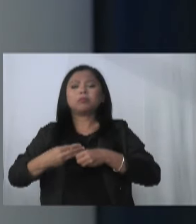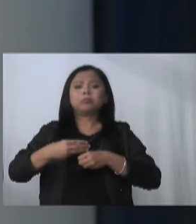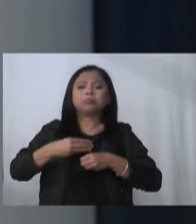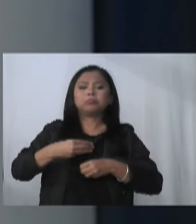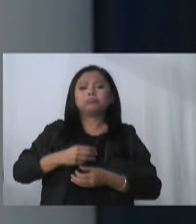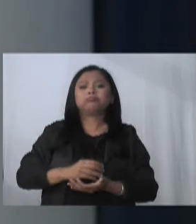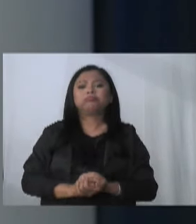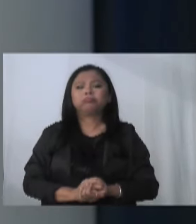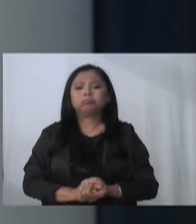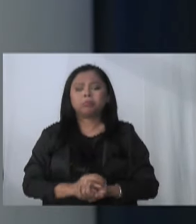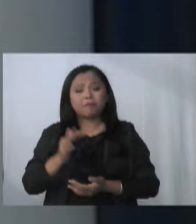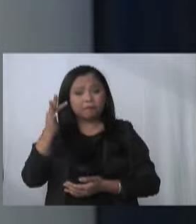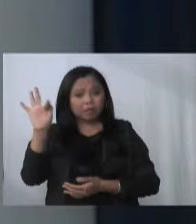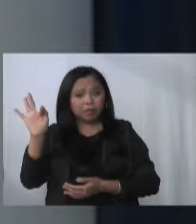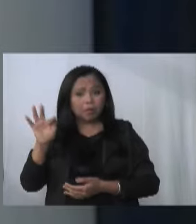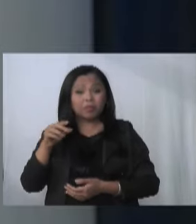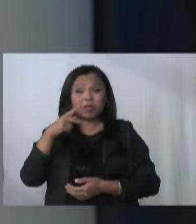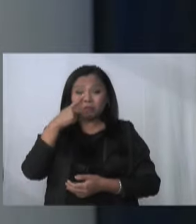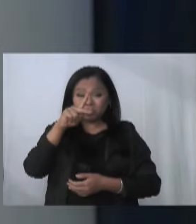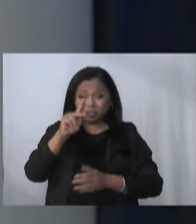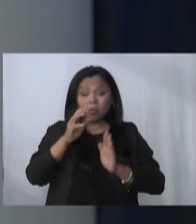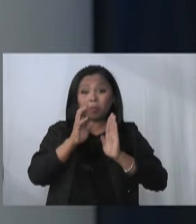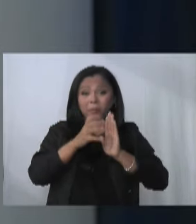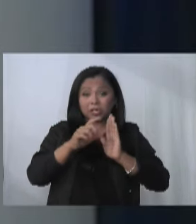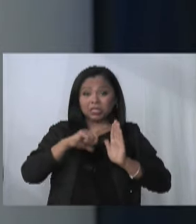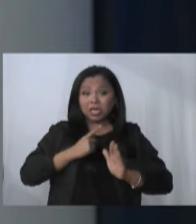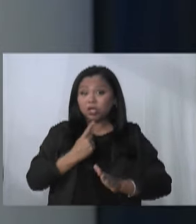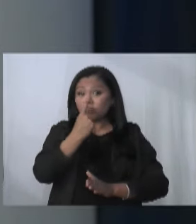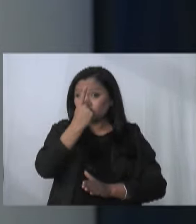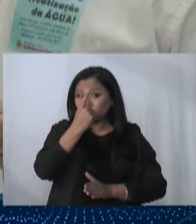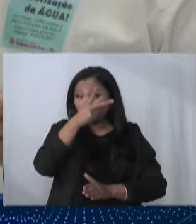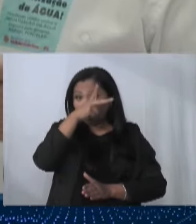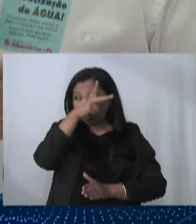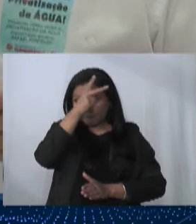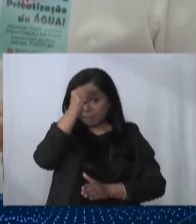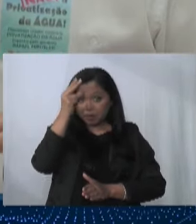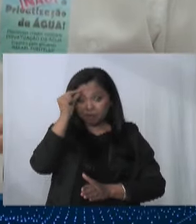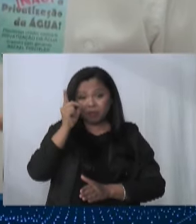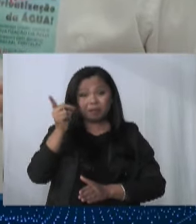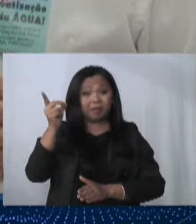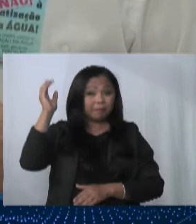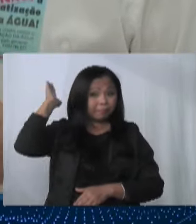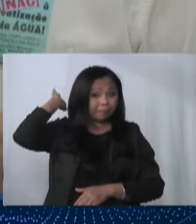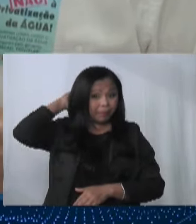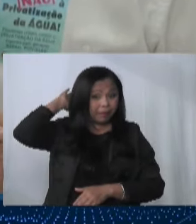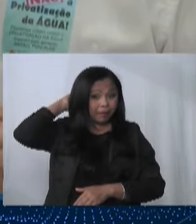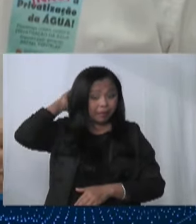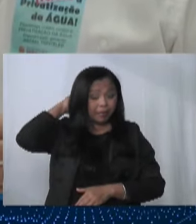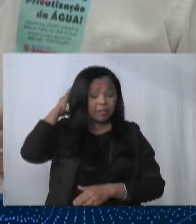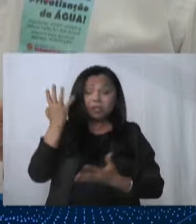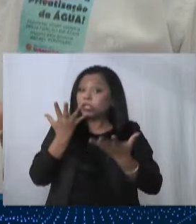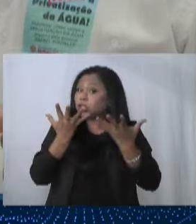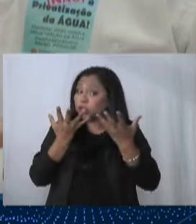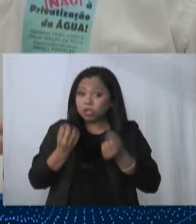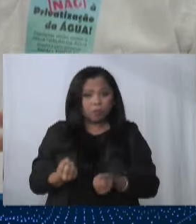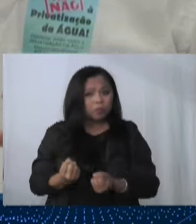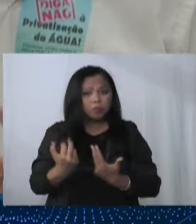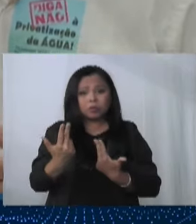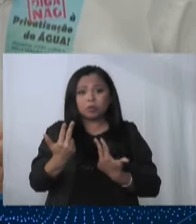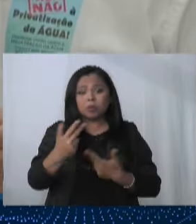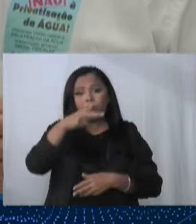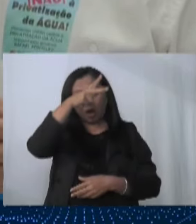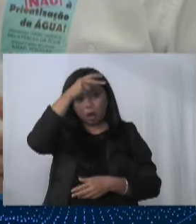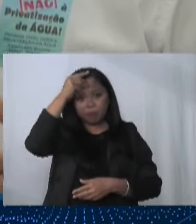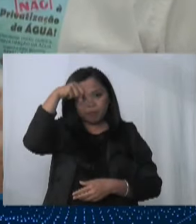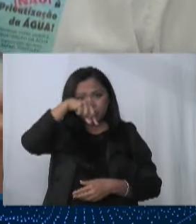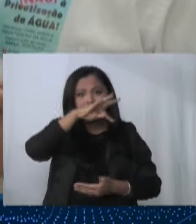prefeito em Belém que se recusou, assim como o prefeito de Teresina, se recusou a cumprir o